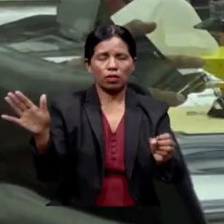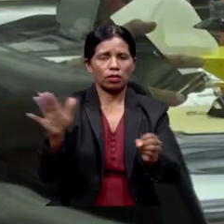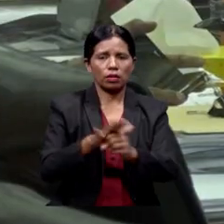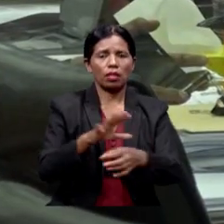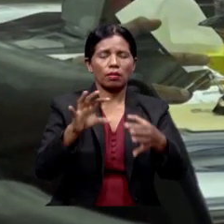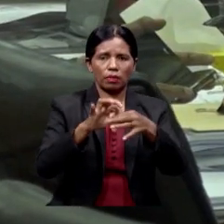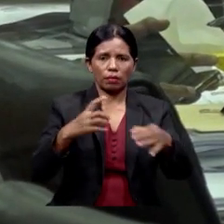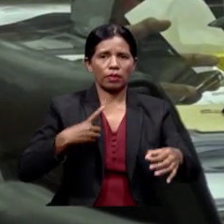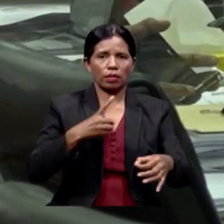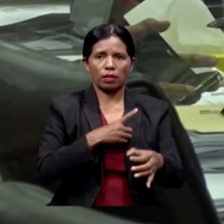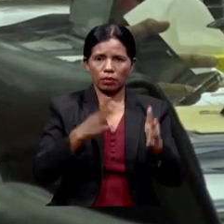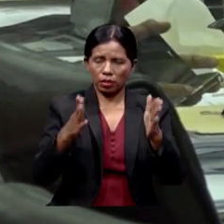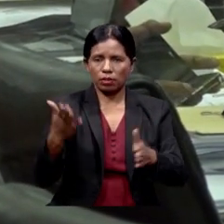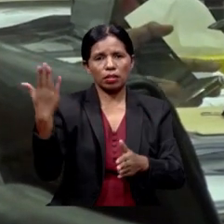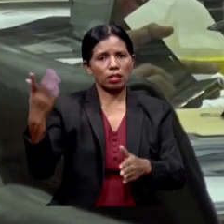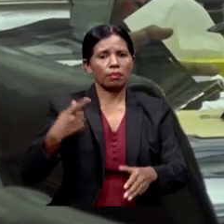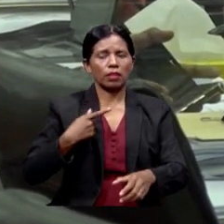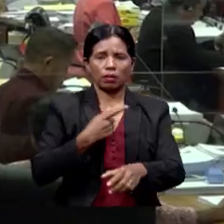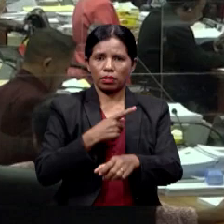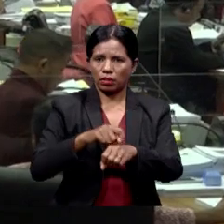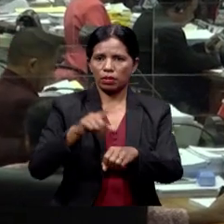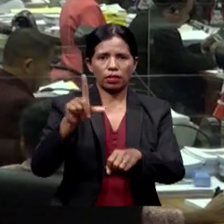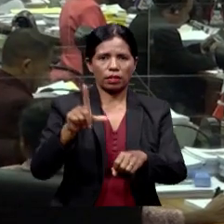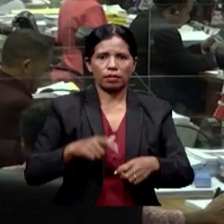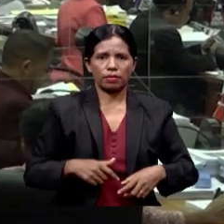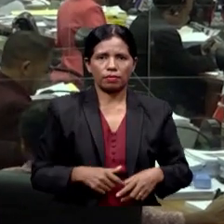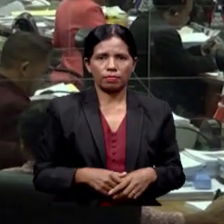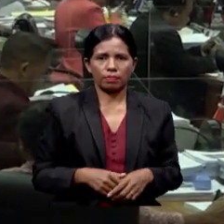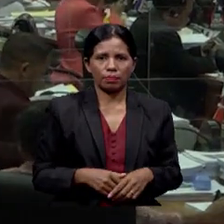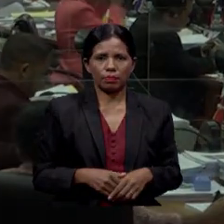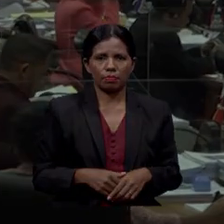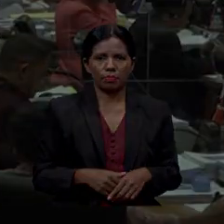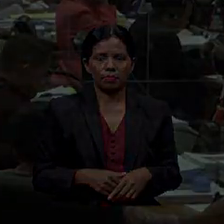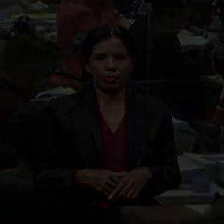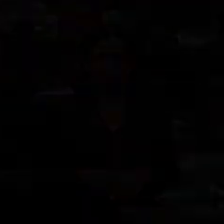deputado Sira e a parlamento nacional. Celina Lopes, Agostinho da Costa, GMN.